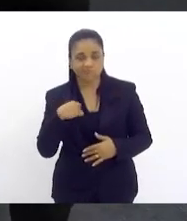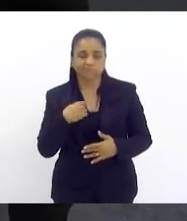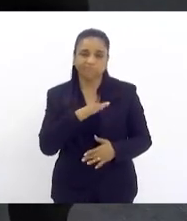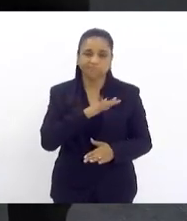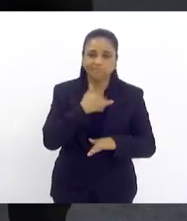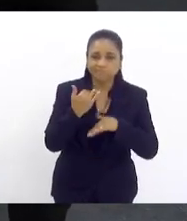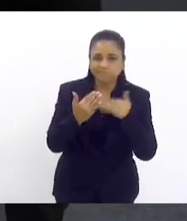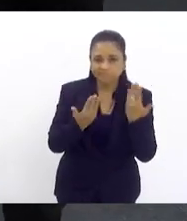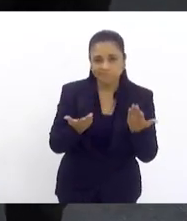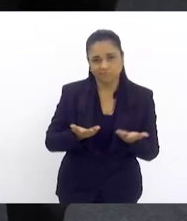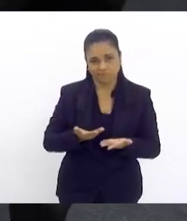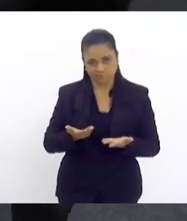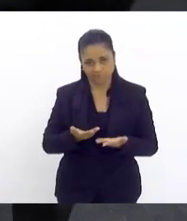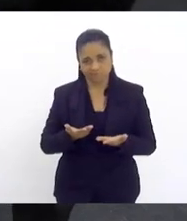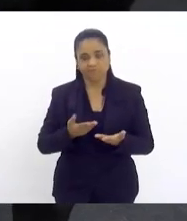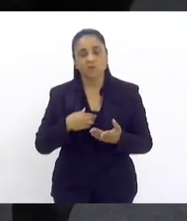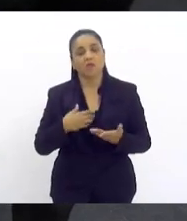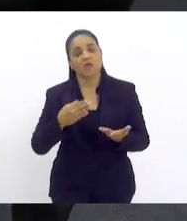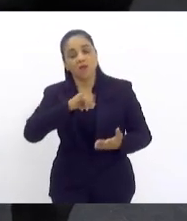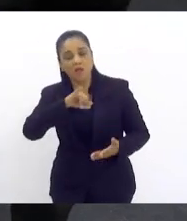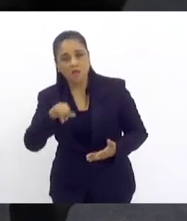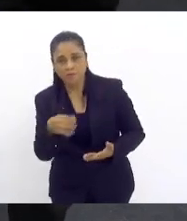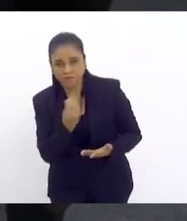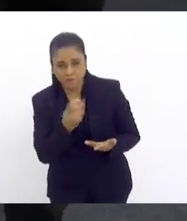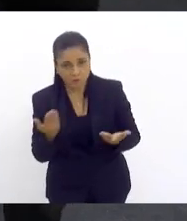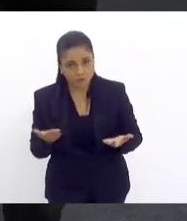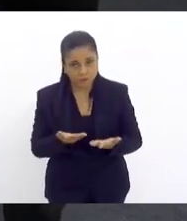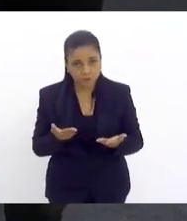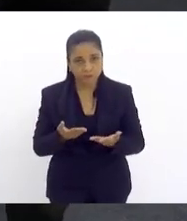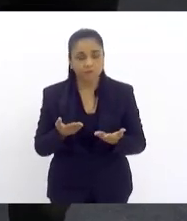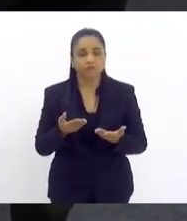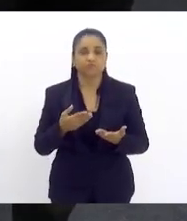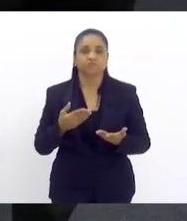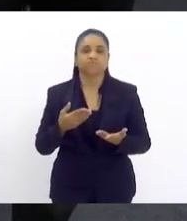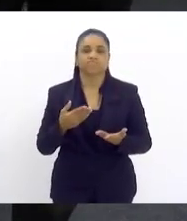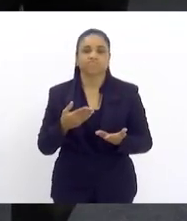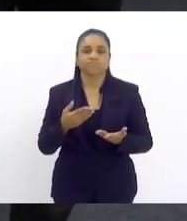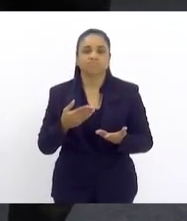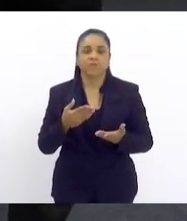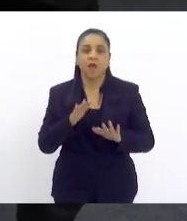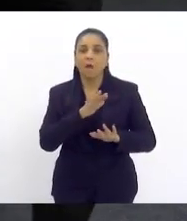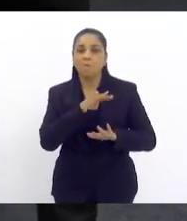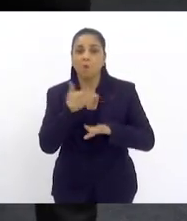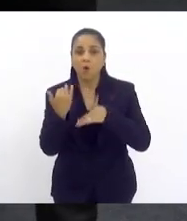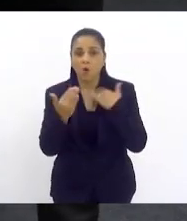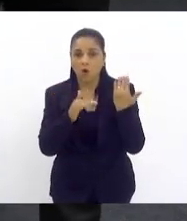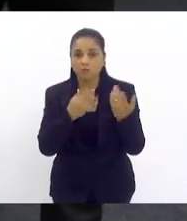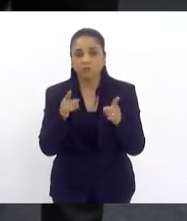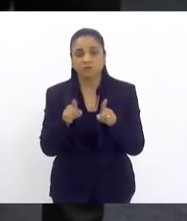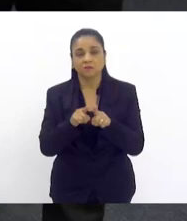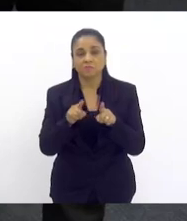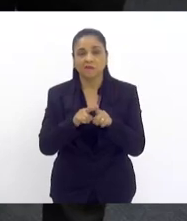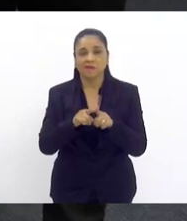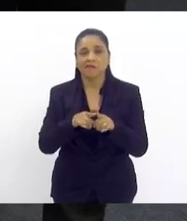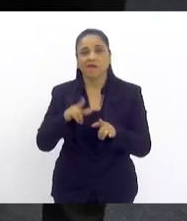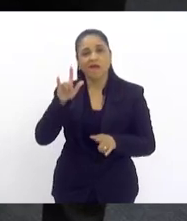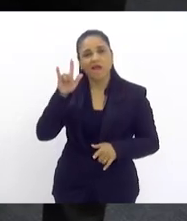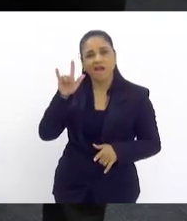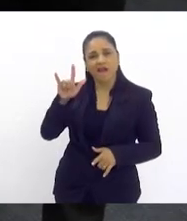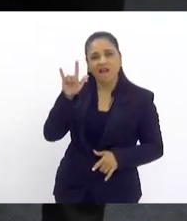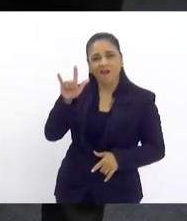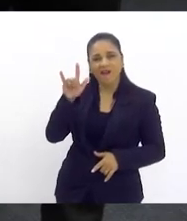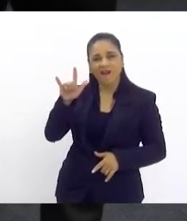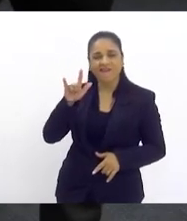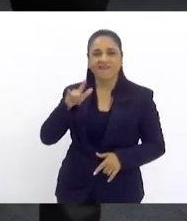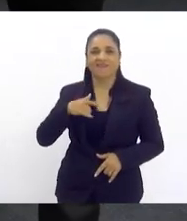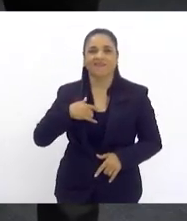senhor presidente, de aproveitar o ensejo também, lamentar a morte da nossa rainha do rock, Rita Lee,